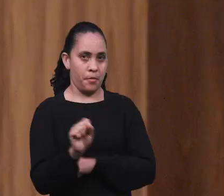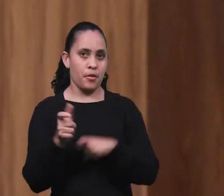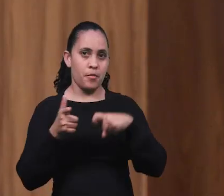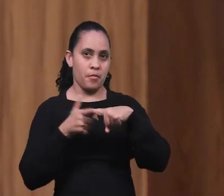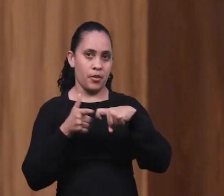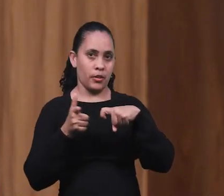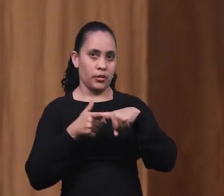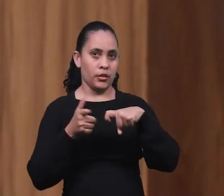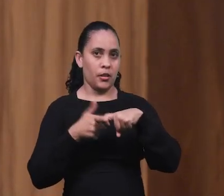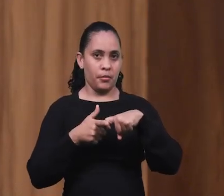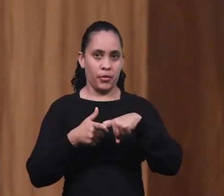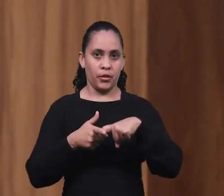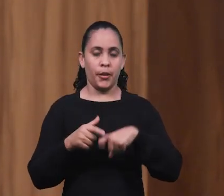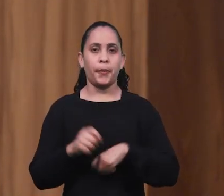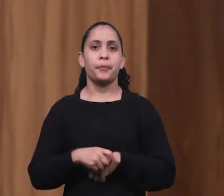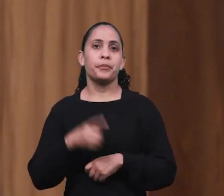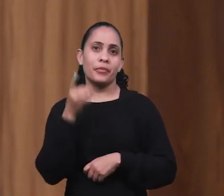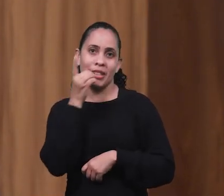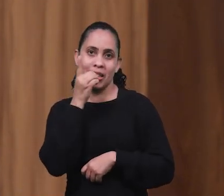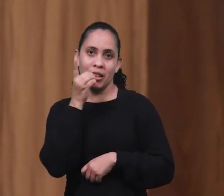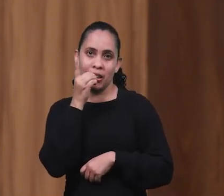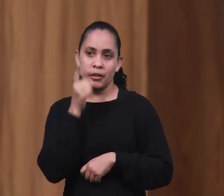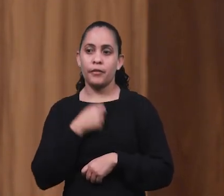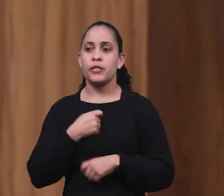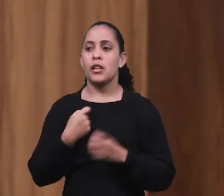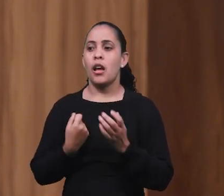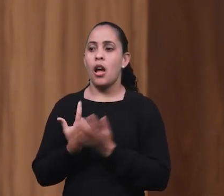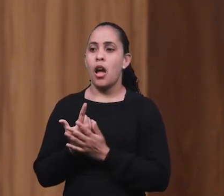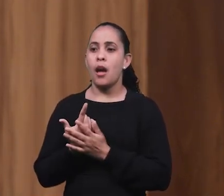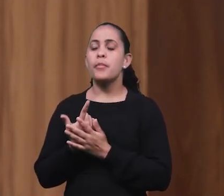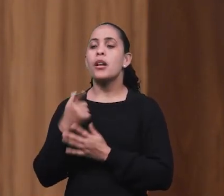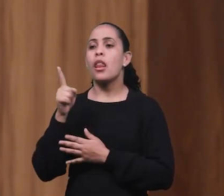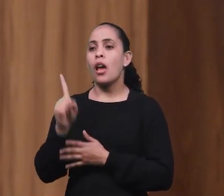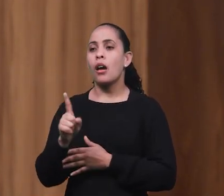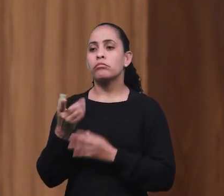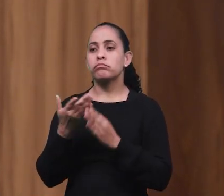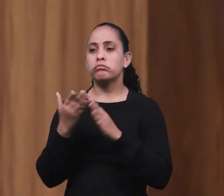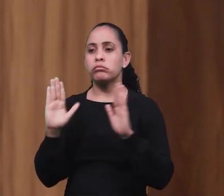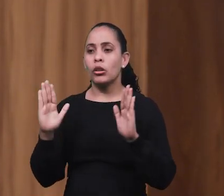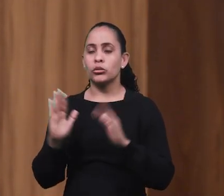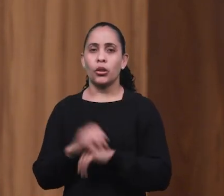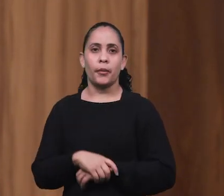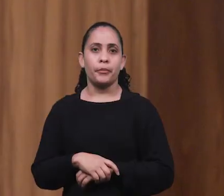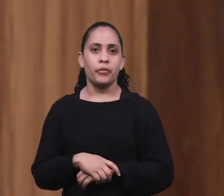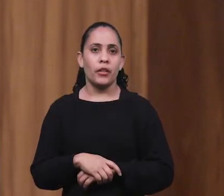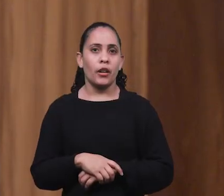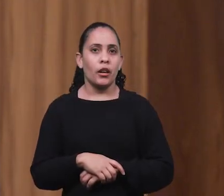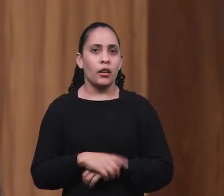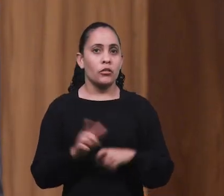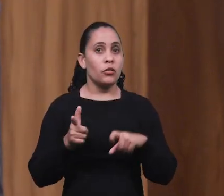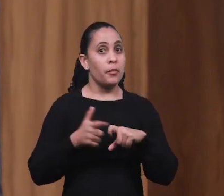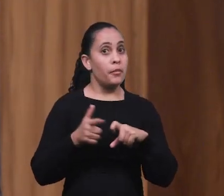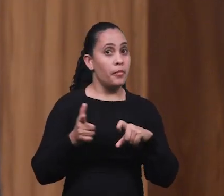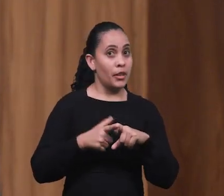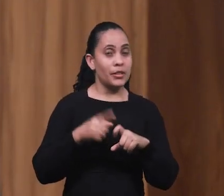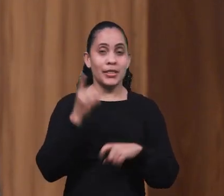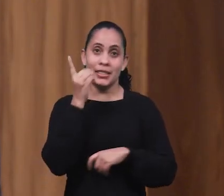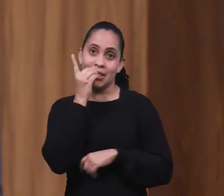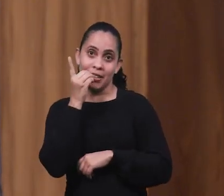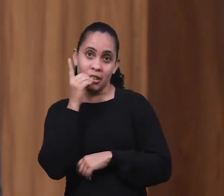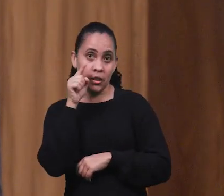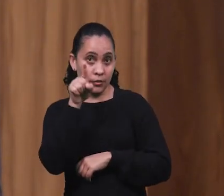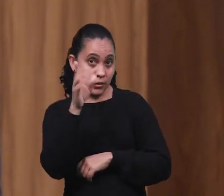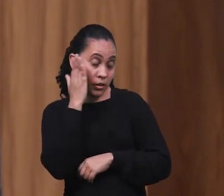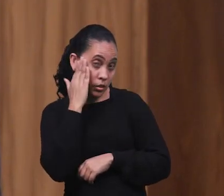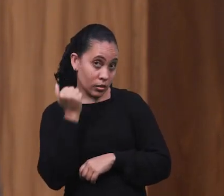em medicina, você se forma em odontologia e você abre um consultório para você. E aí, de medicina ou de